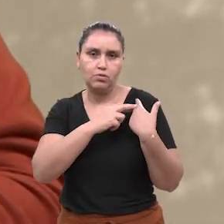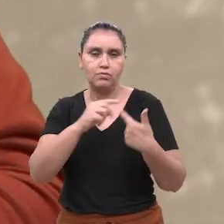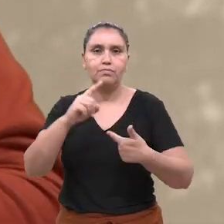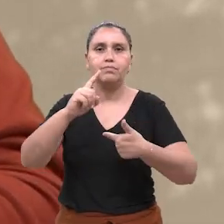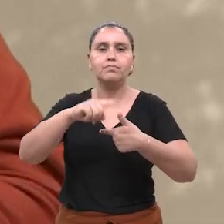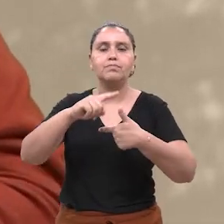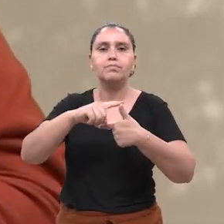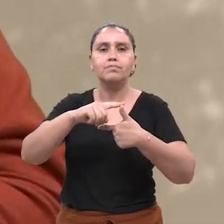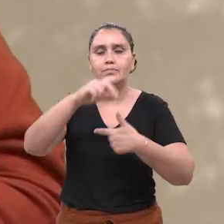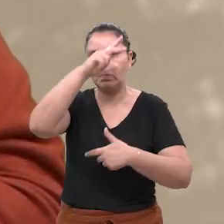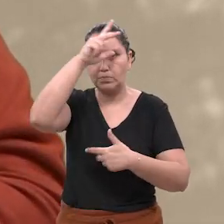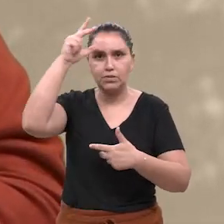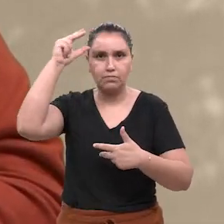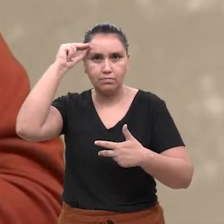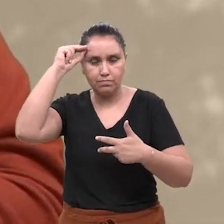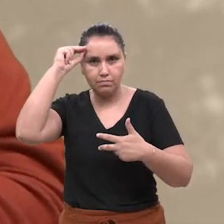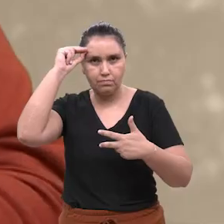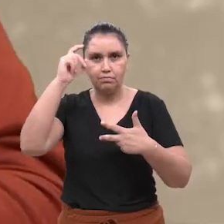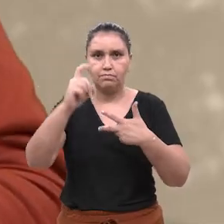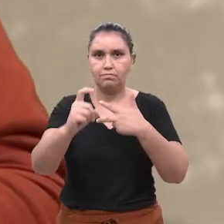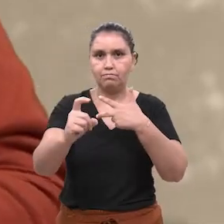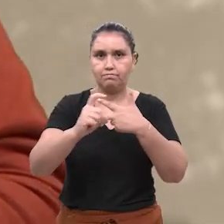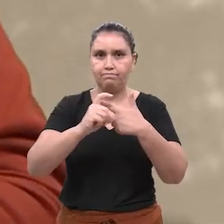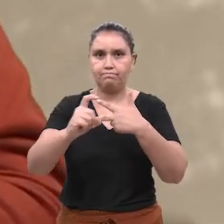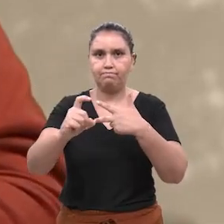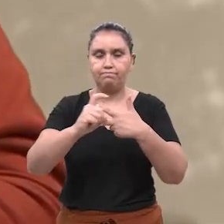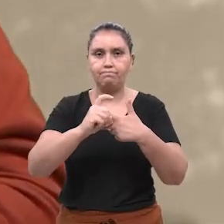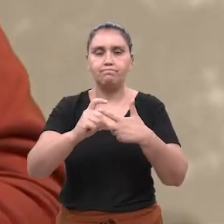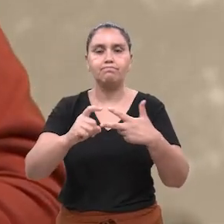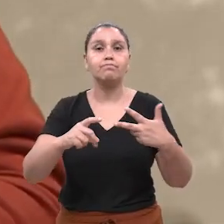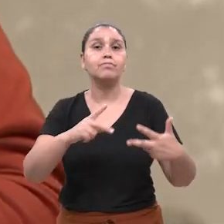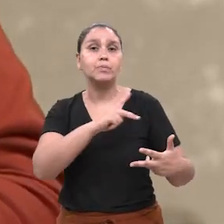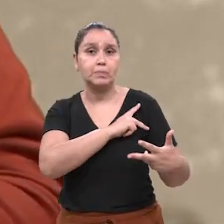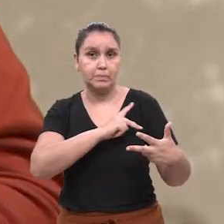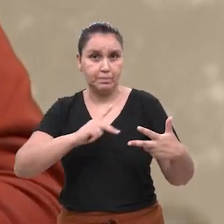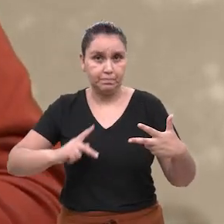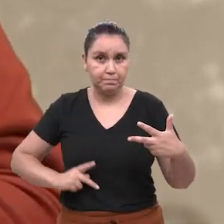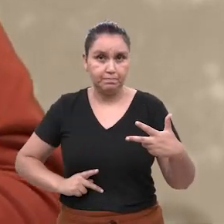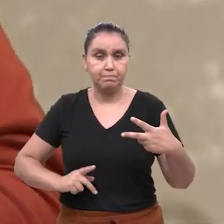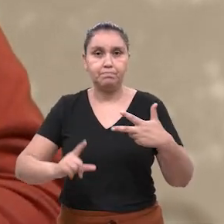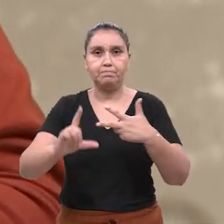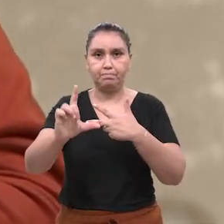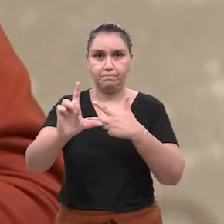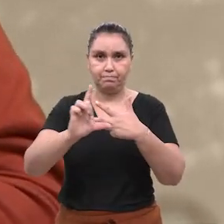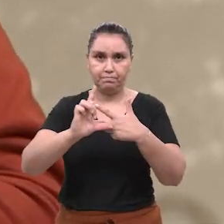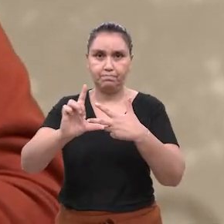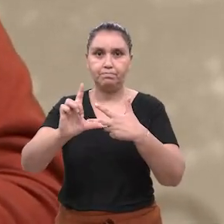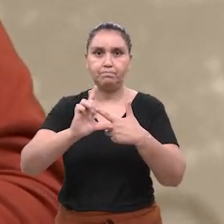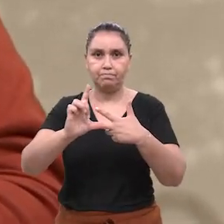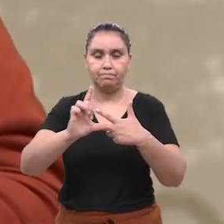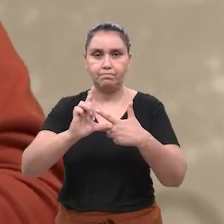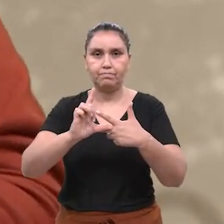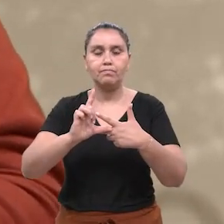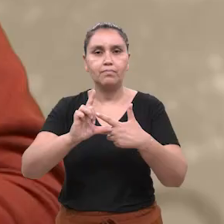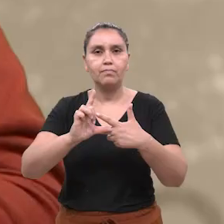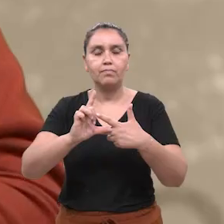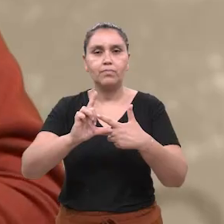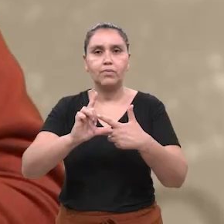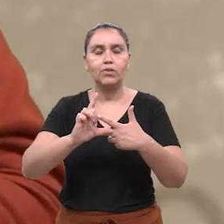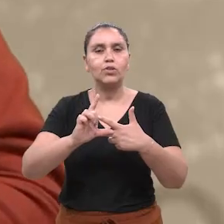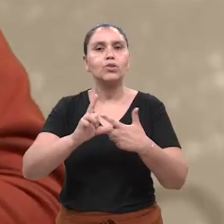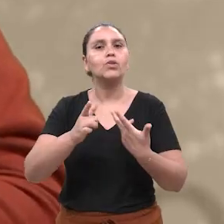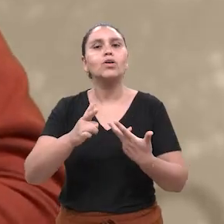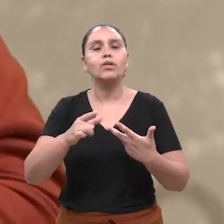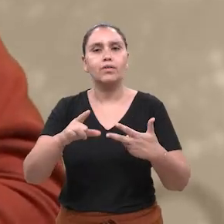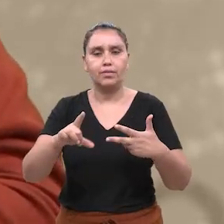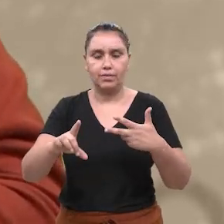O prefeito comanda o executivo, o presidente da Câmara comanda o poder legislativo e o juiz, presidente do